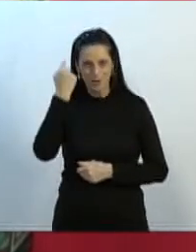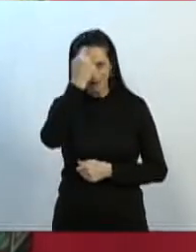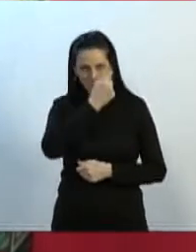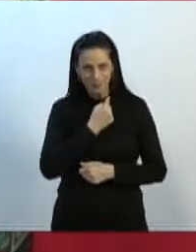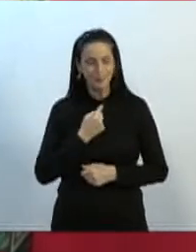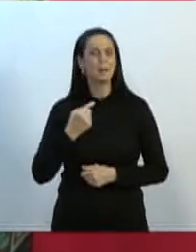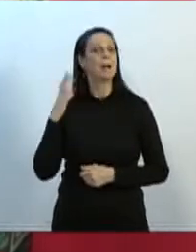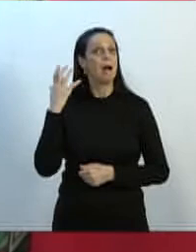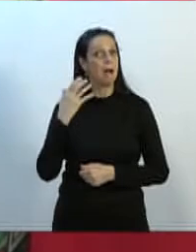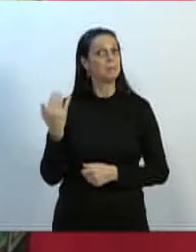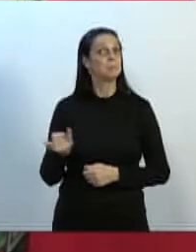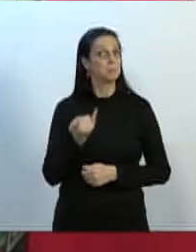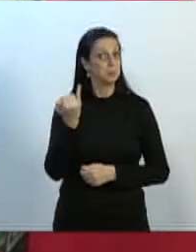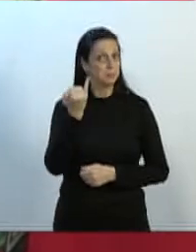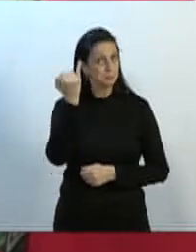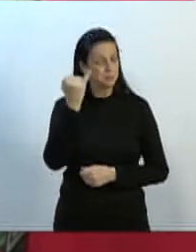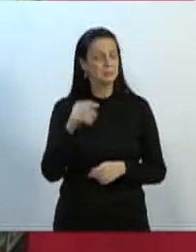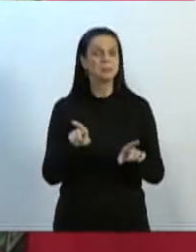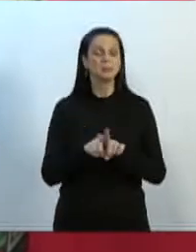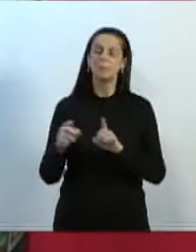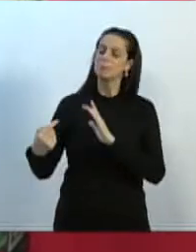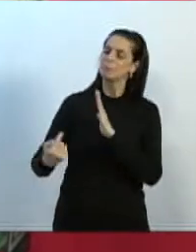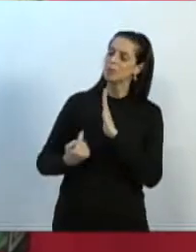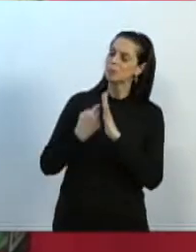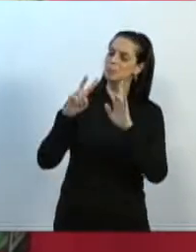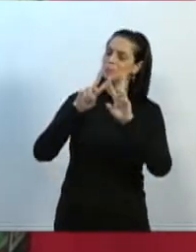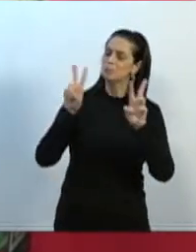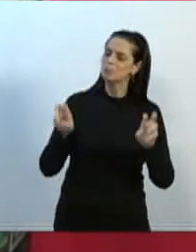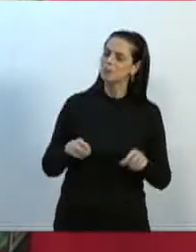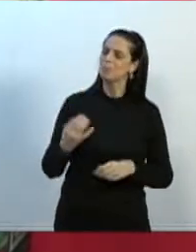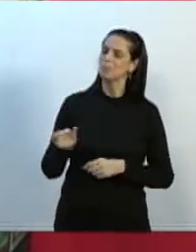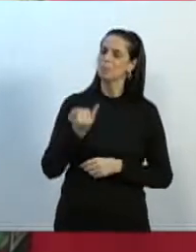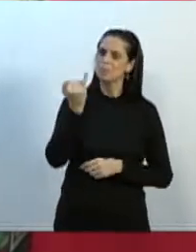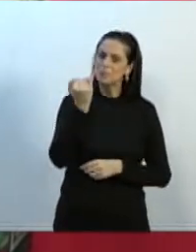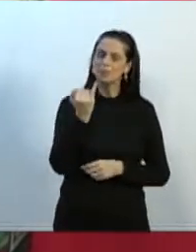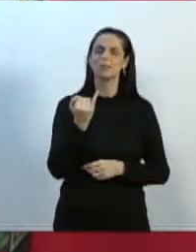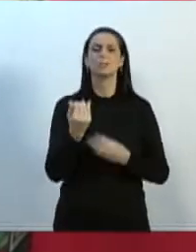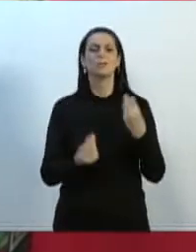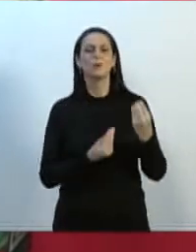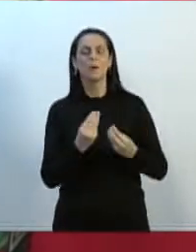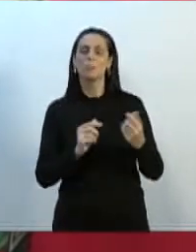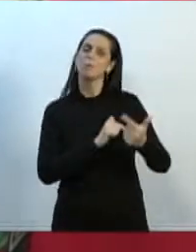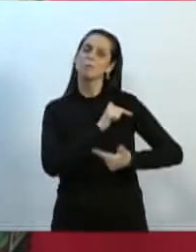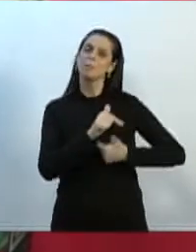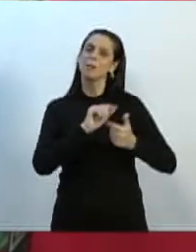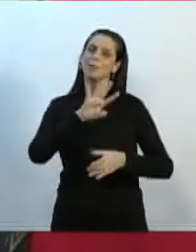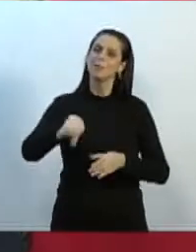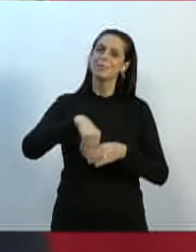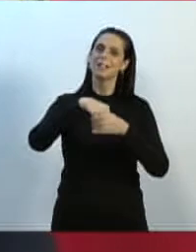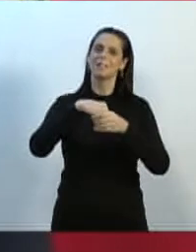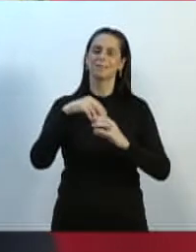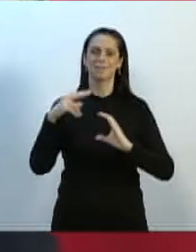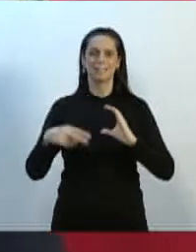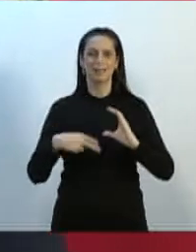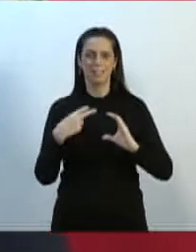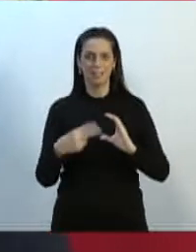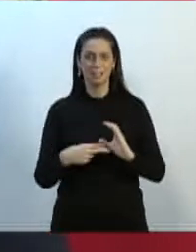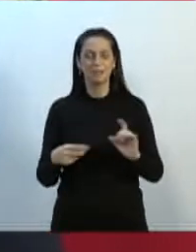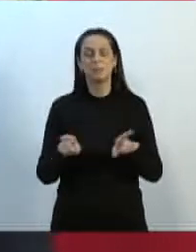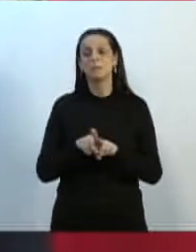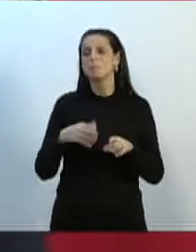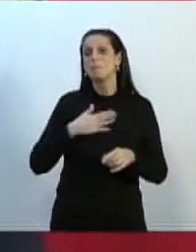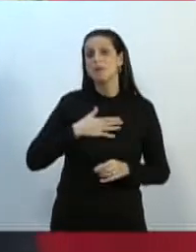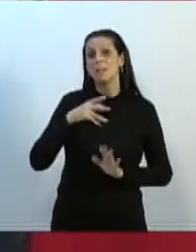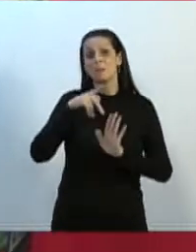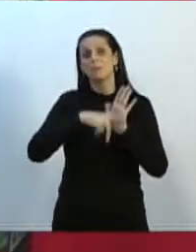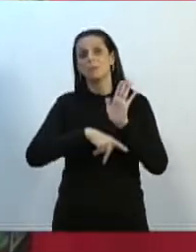comunicação e falar de assuntos importantes da nossa atuação aqui na Câmara e também dos nossos projetos